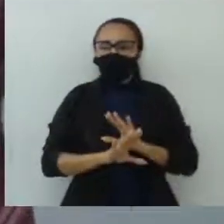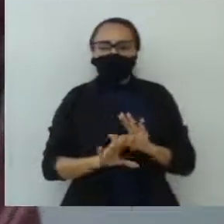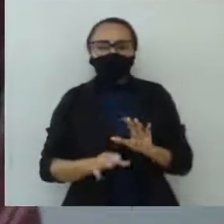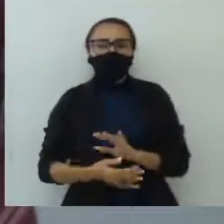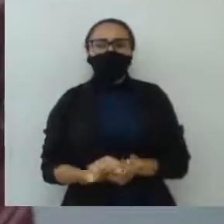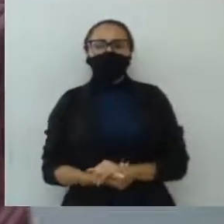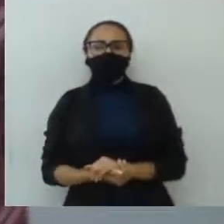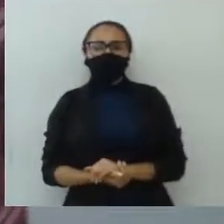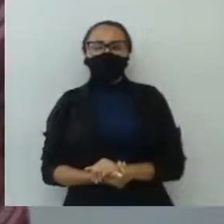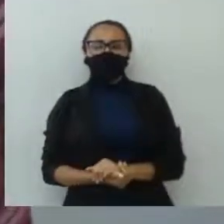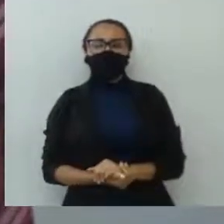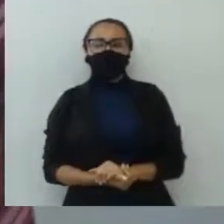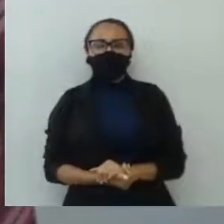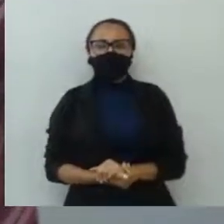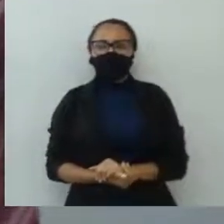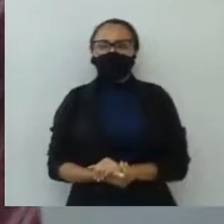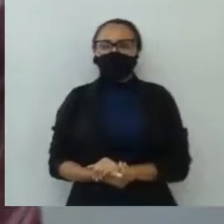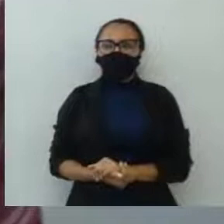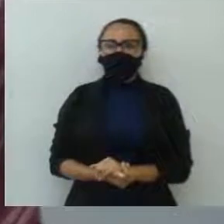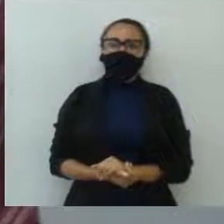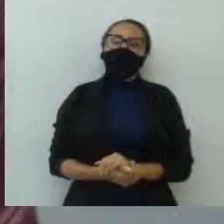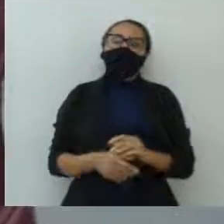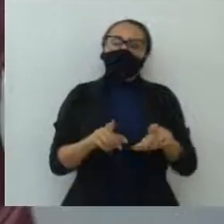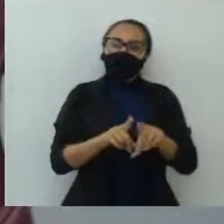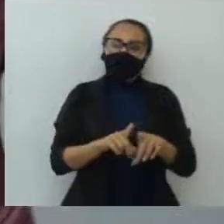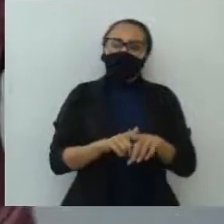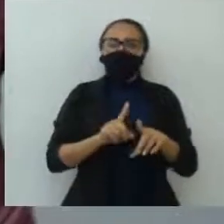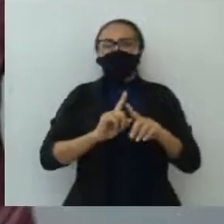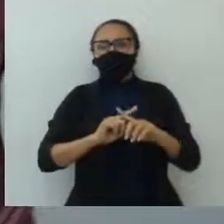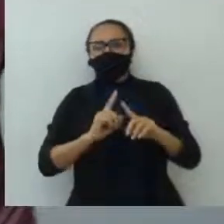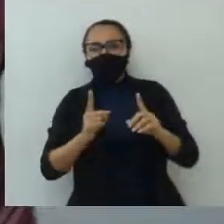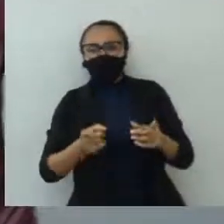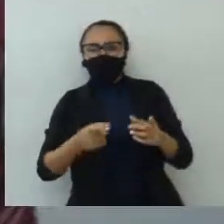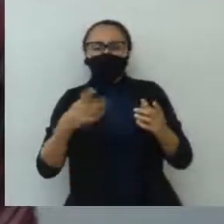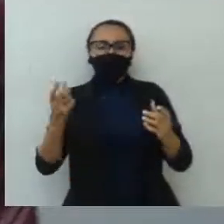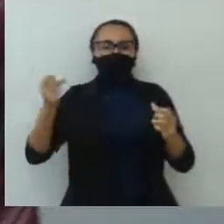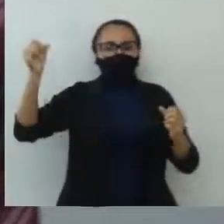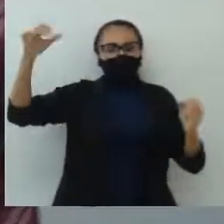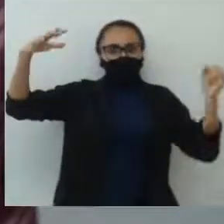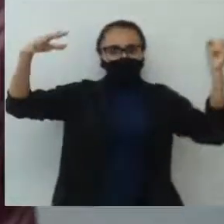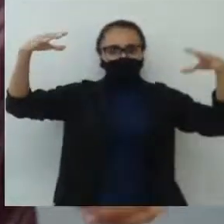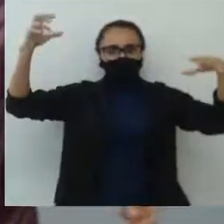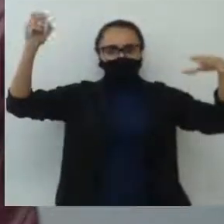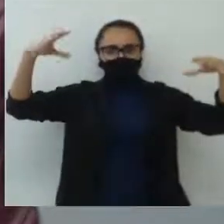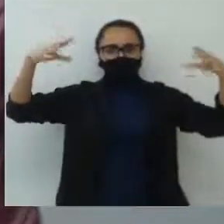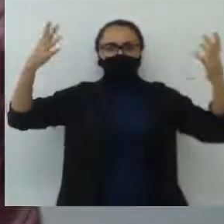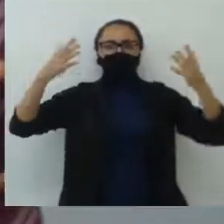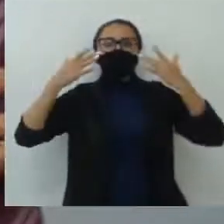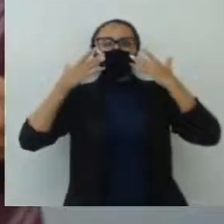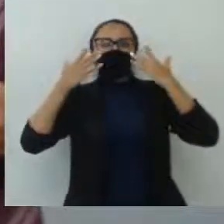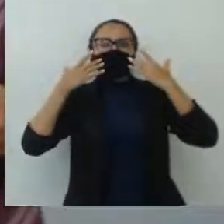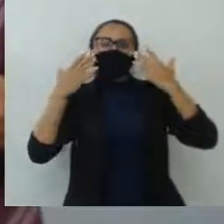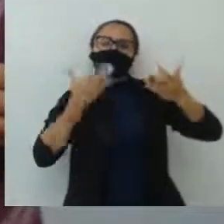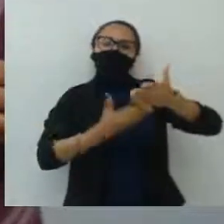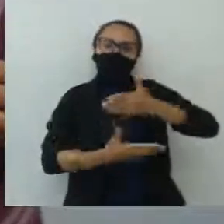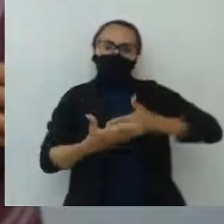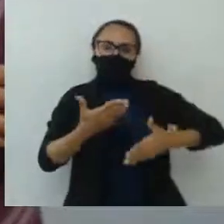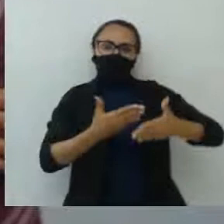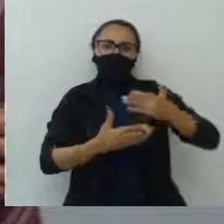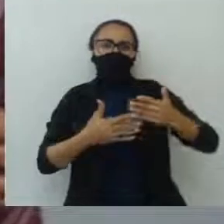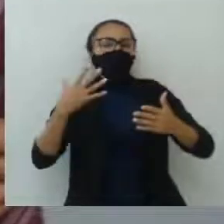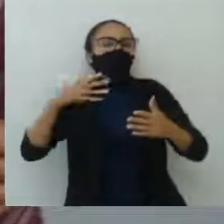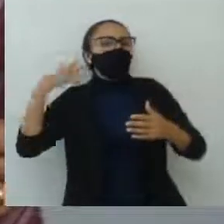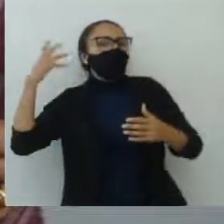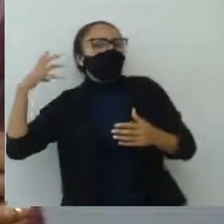de entrada e saída de personagem? É também. Mas além da iluminação, as encenações teatrais elas envolvem a sonoplastia, ou